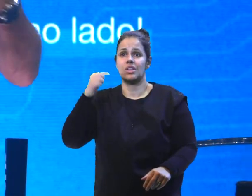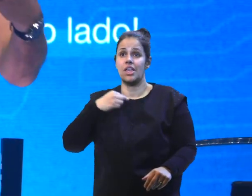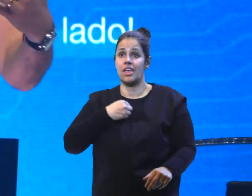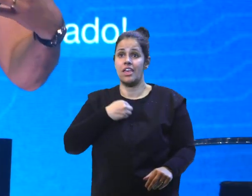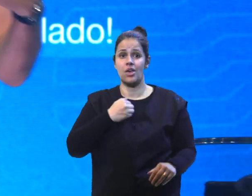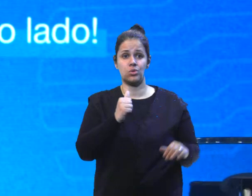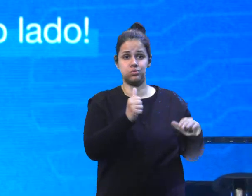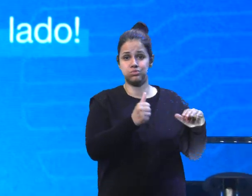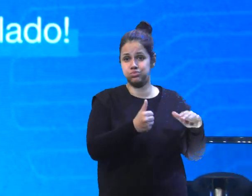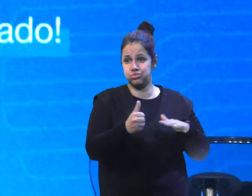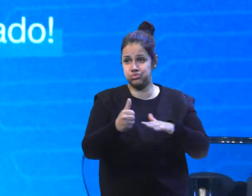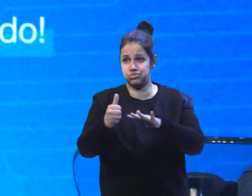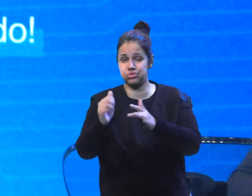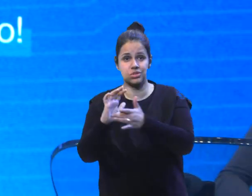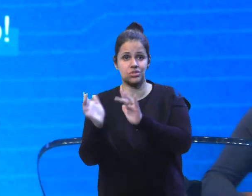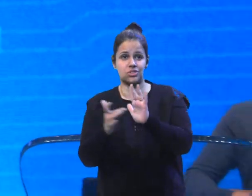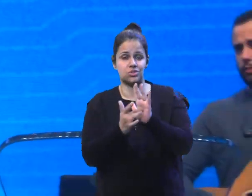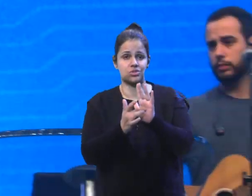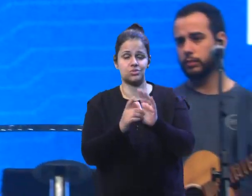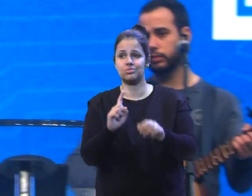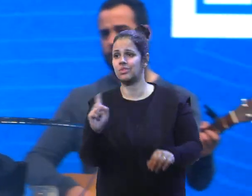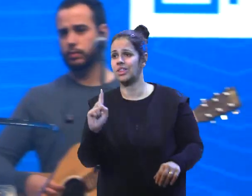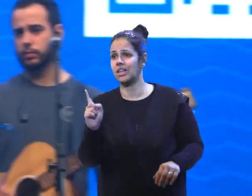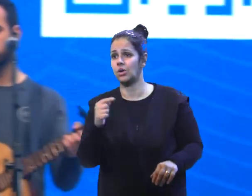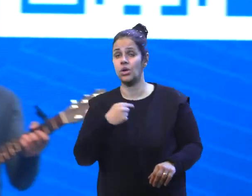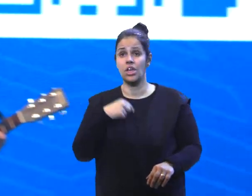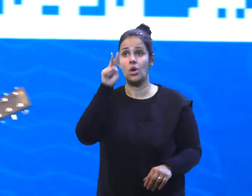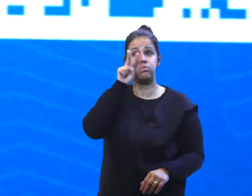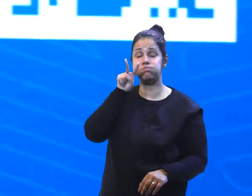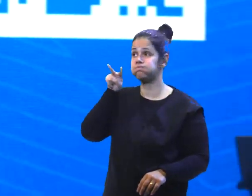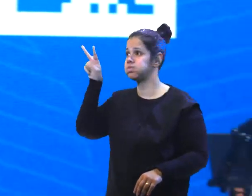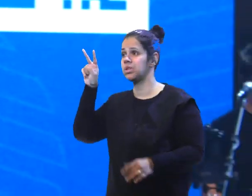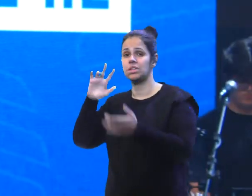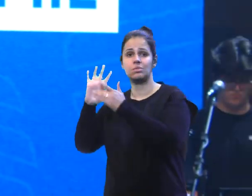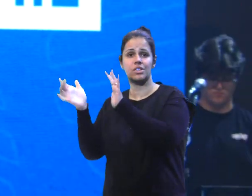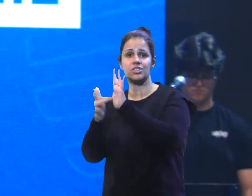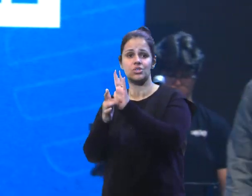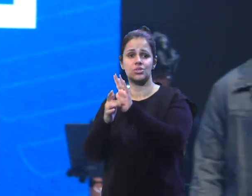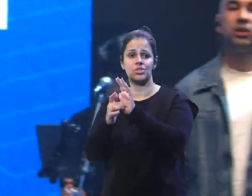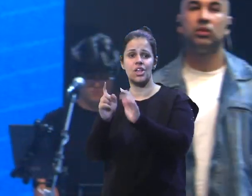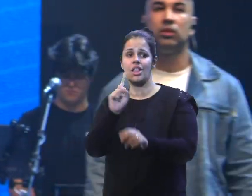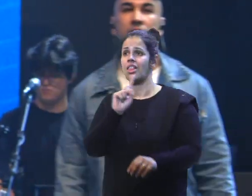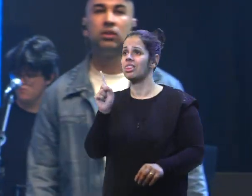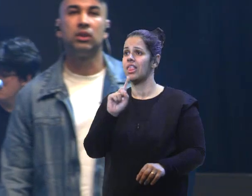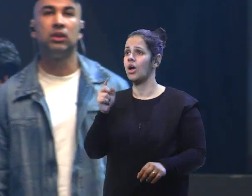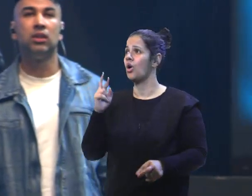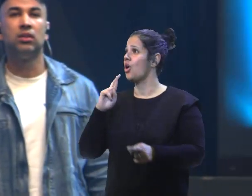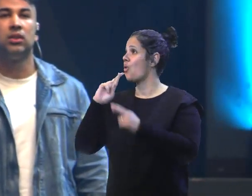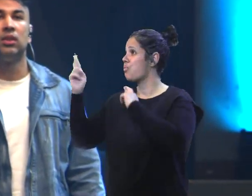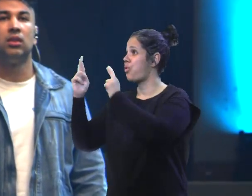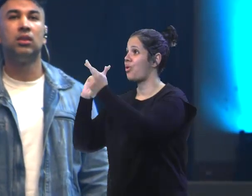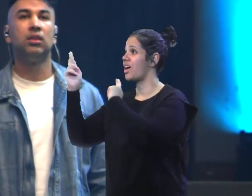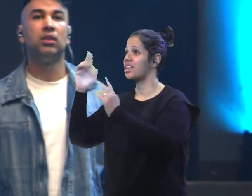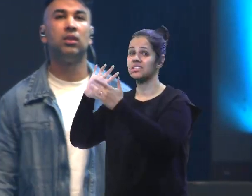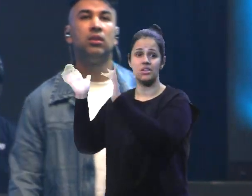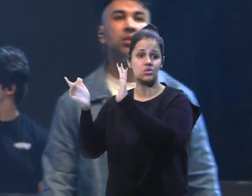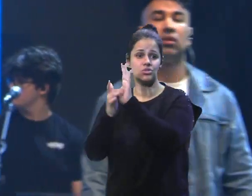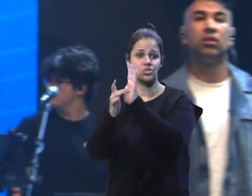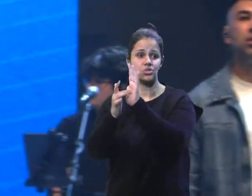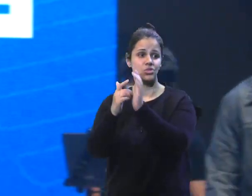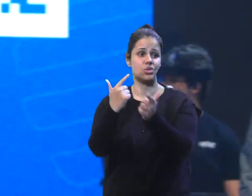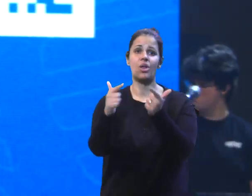Você não olha para Ele, você não tem um relacionamento com Jesus. Talvez você veio aqui hoje e se deu conta